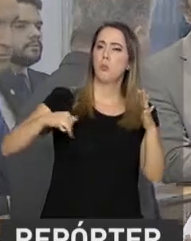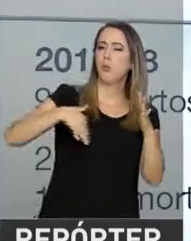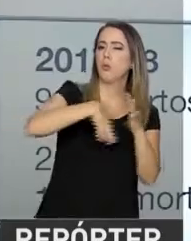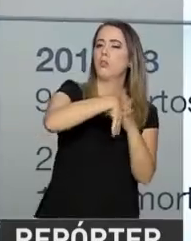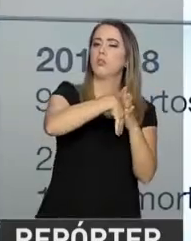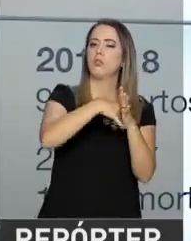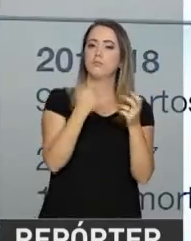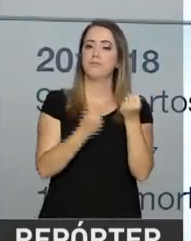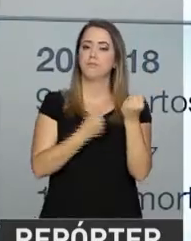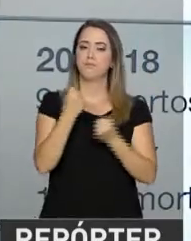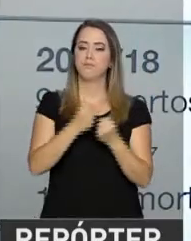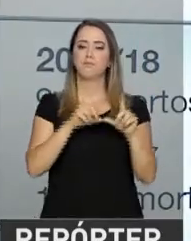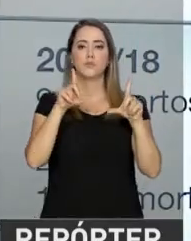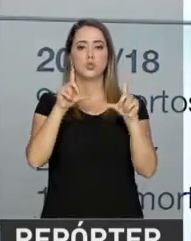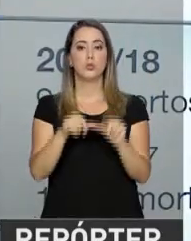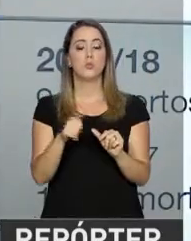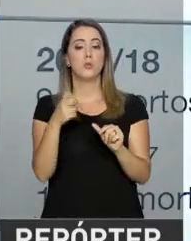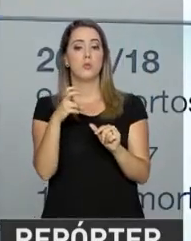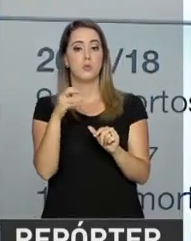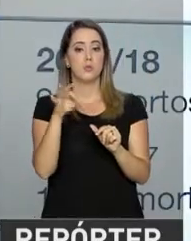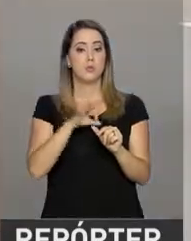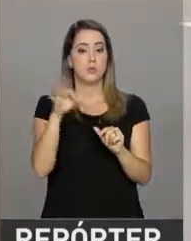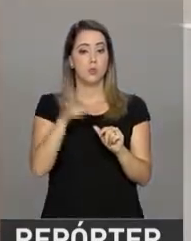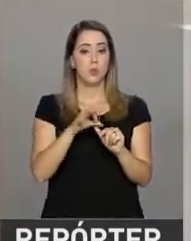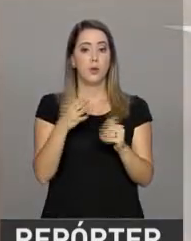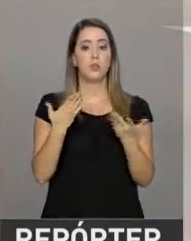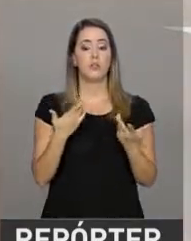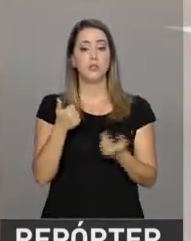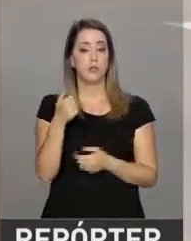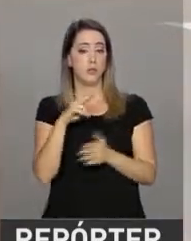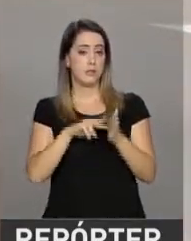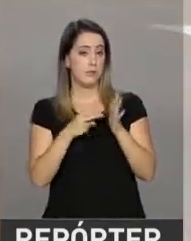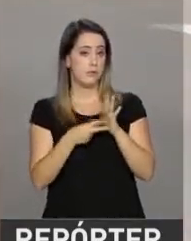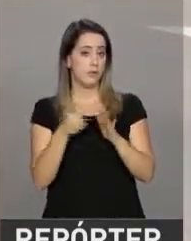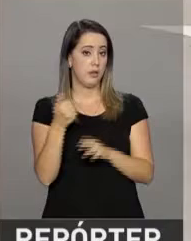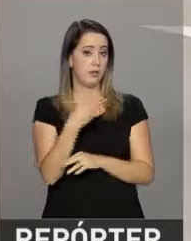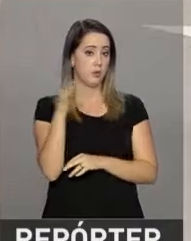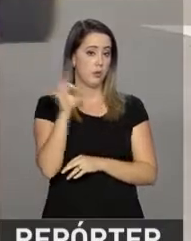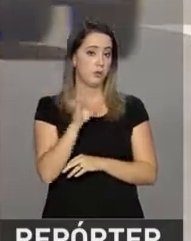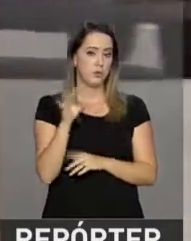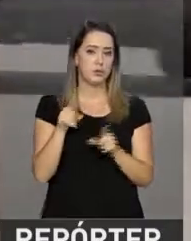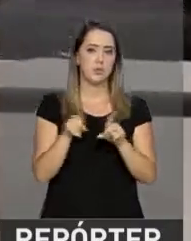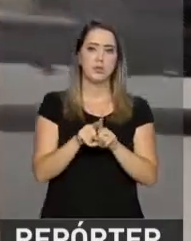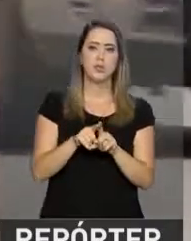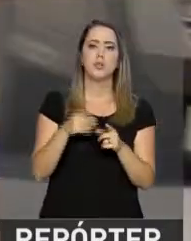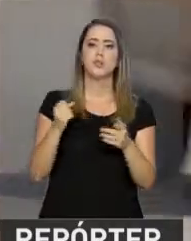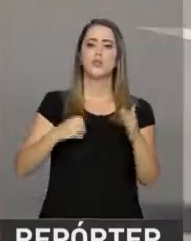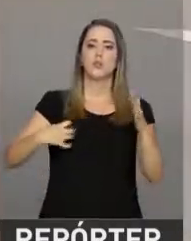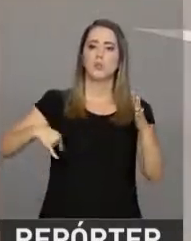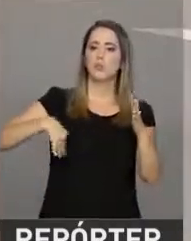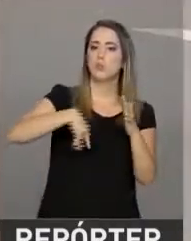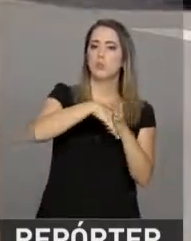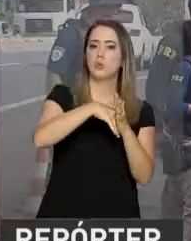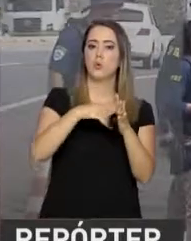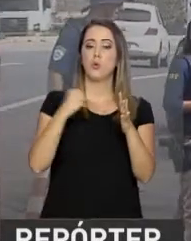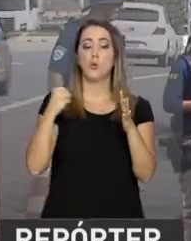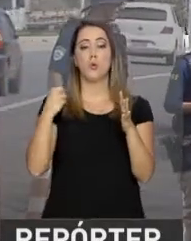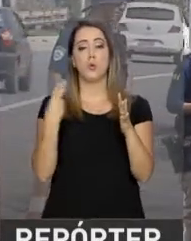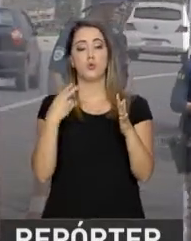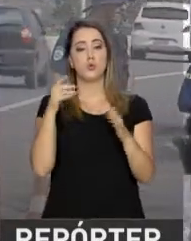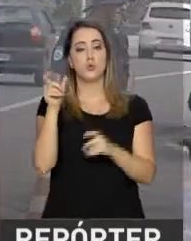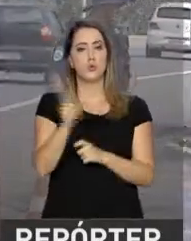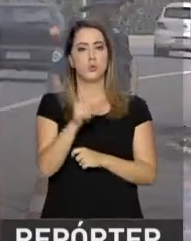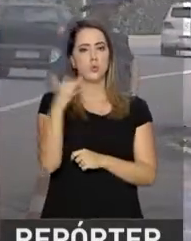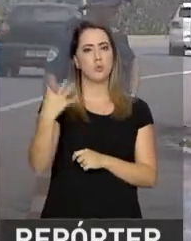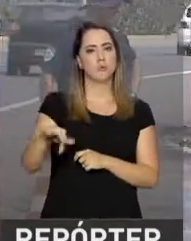uma redução de 14% houve queda também na quantidade de acidentes e de feridos a